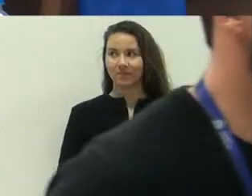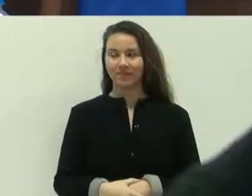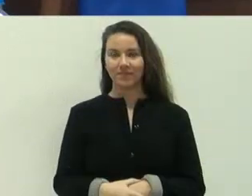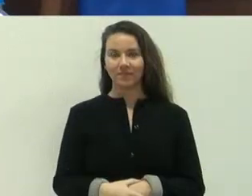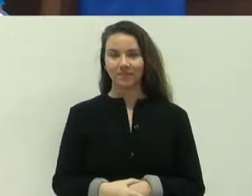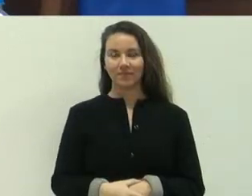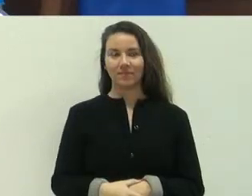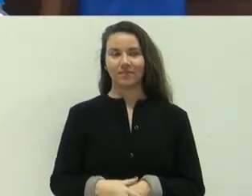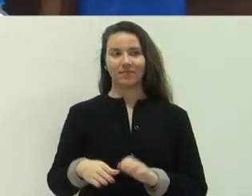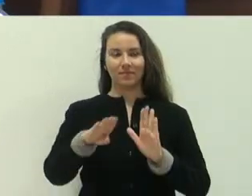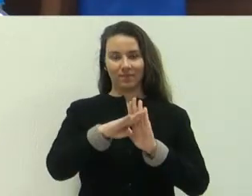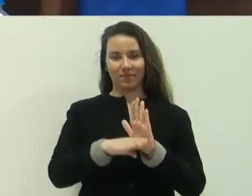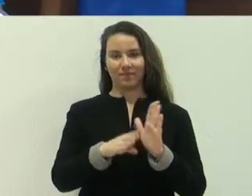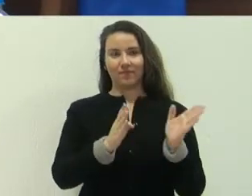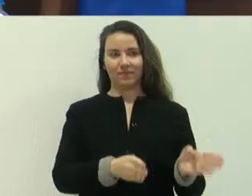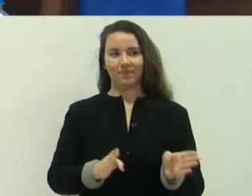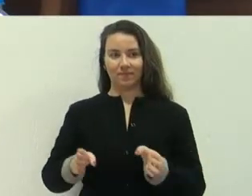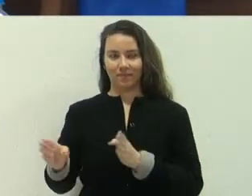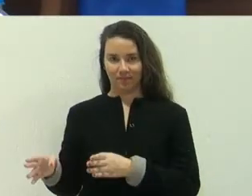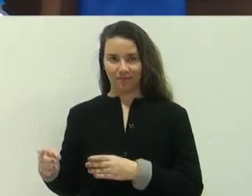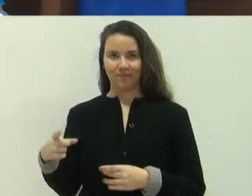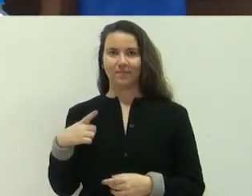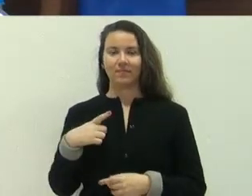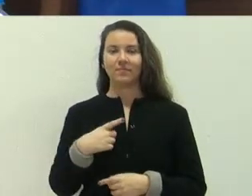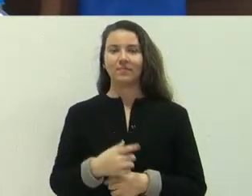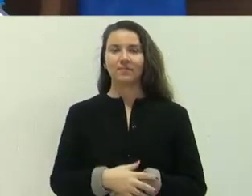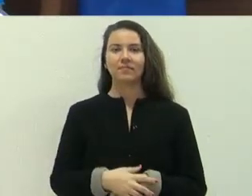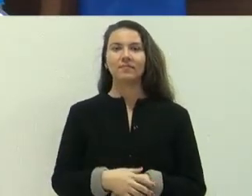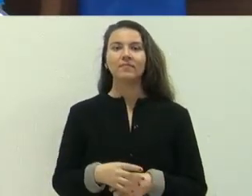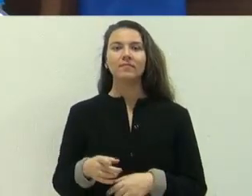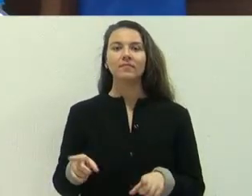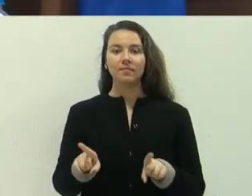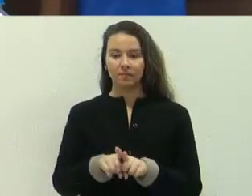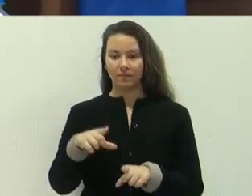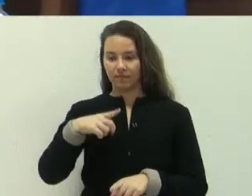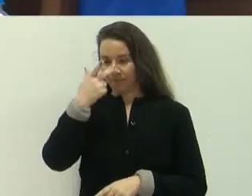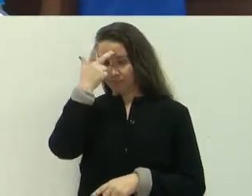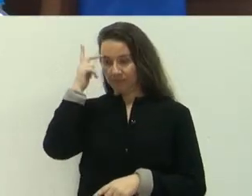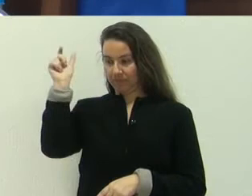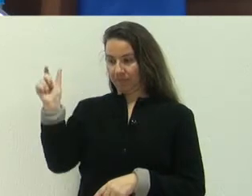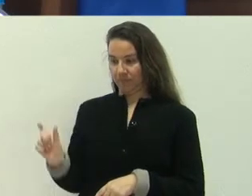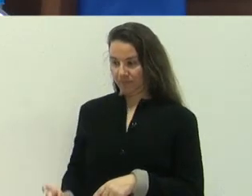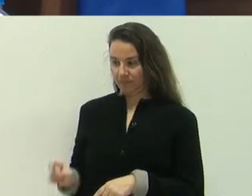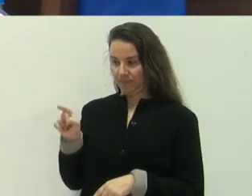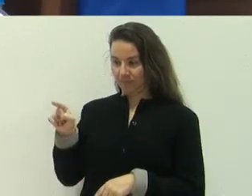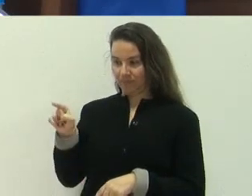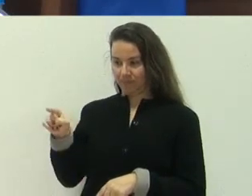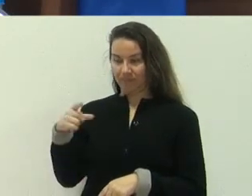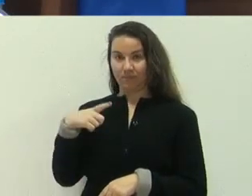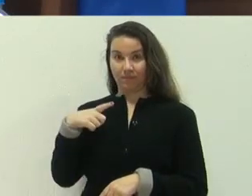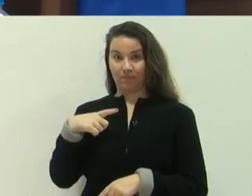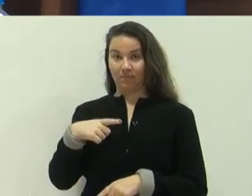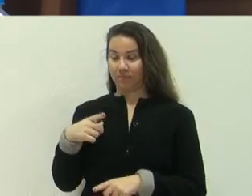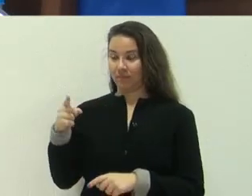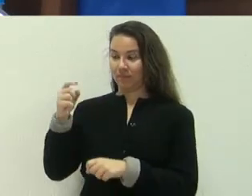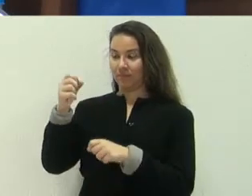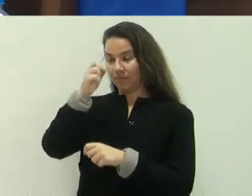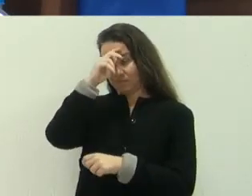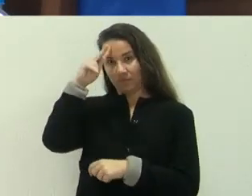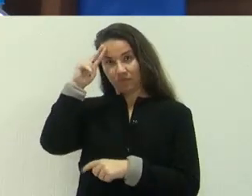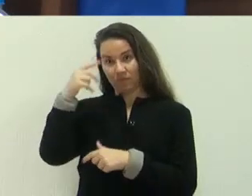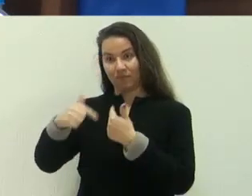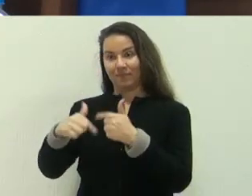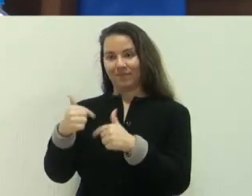estabelece normas para a designação de servidor ocupante de cargo de provimento efetivo do